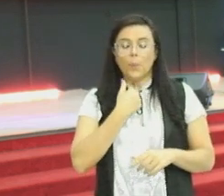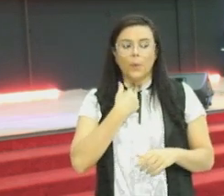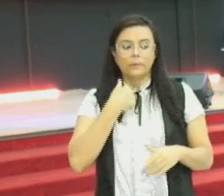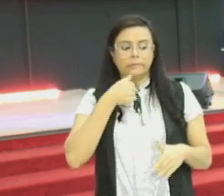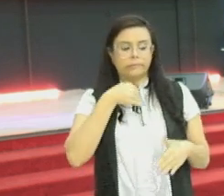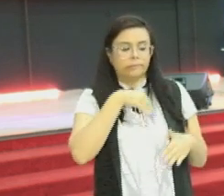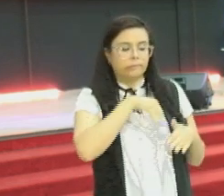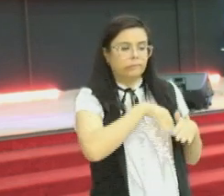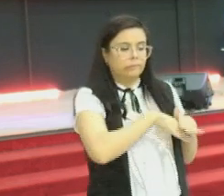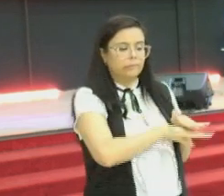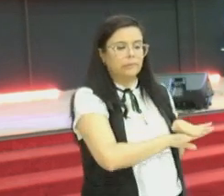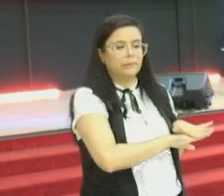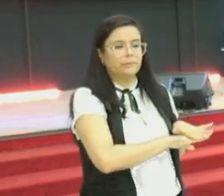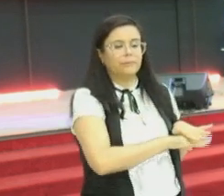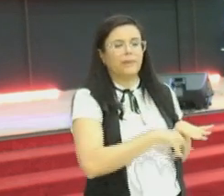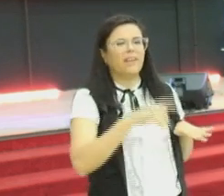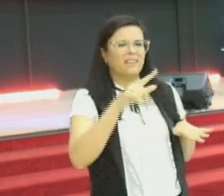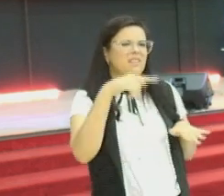Jesus disse aqui,